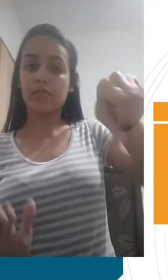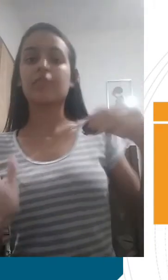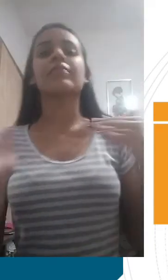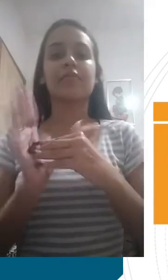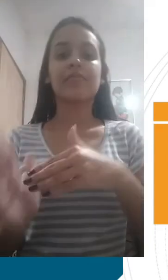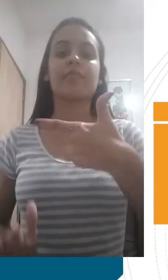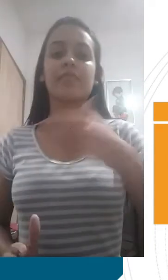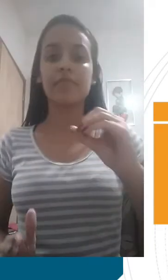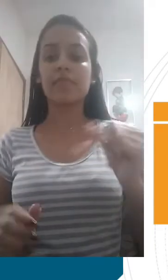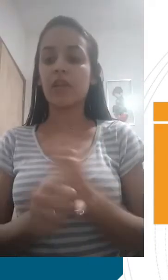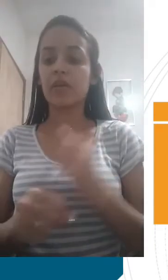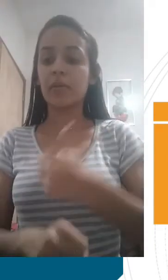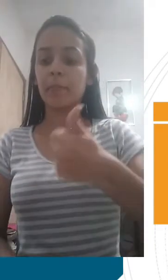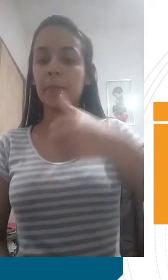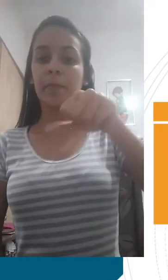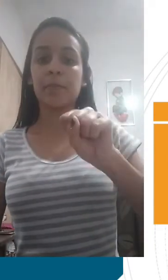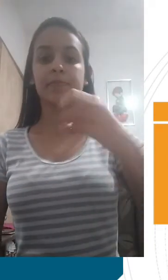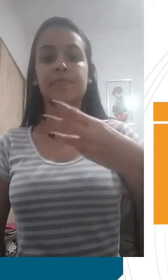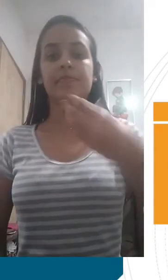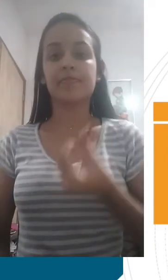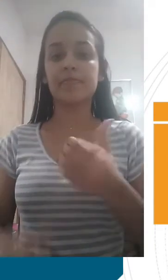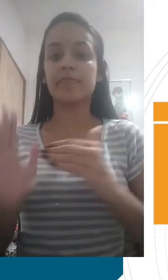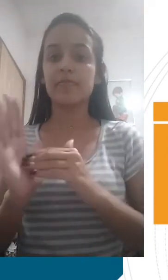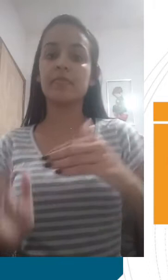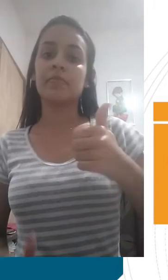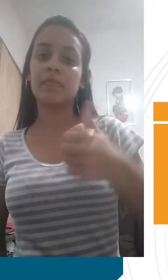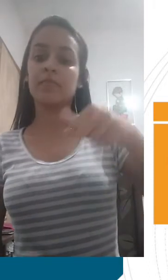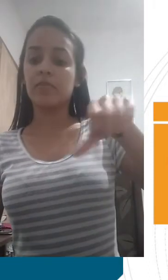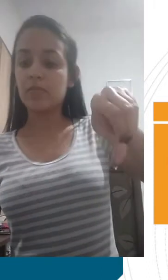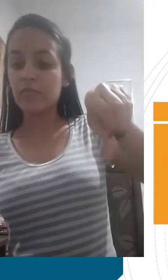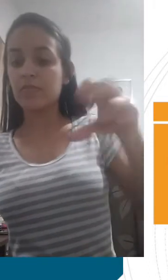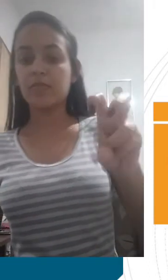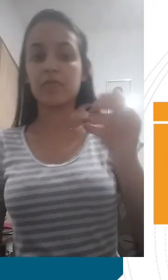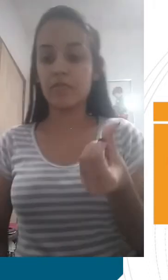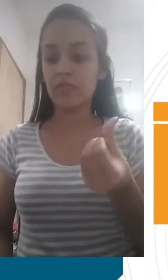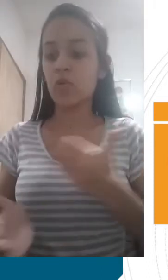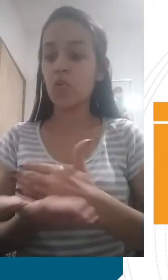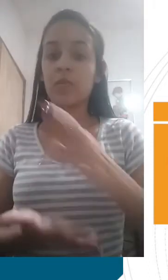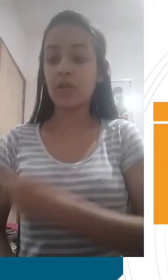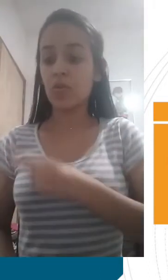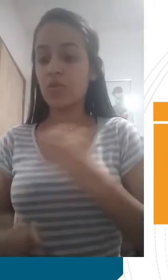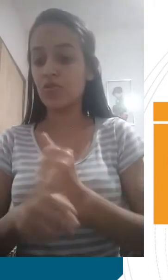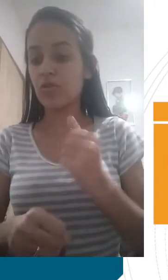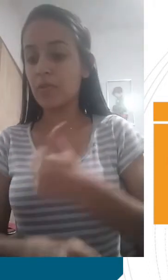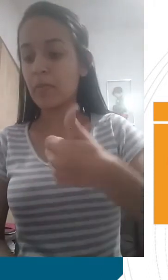20, entre 1836 a 1956. Vamos aos